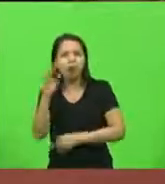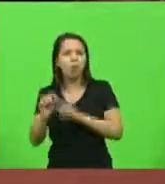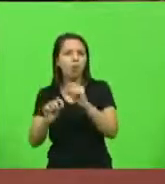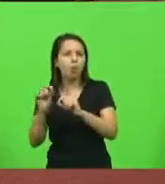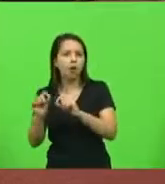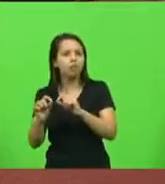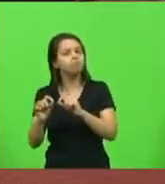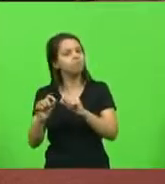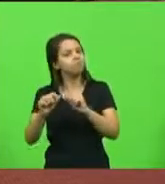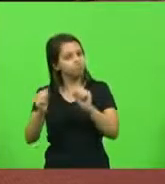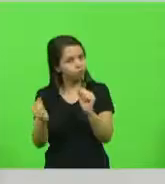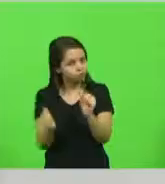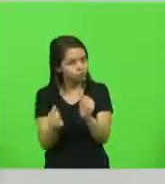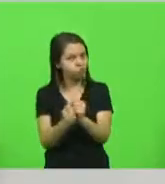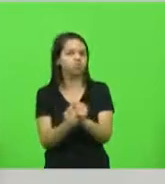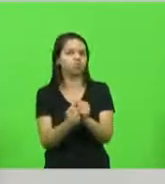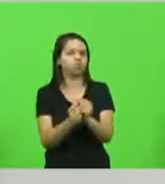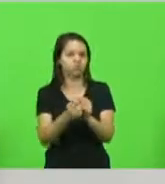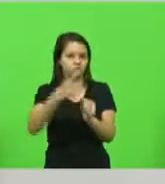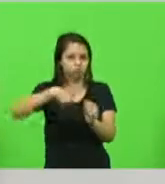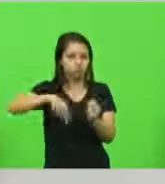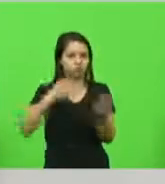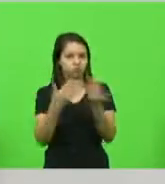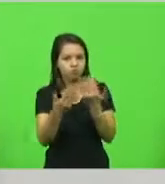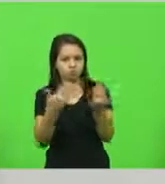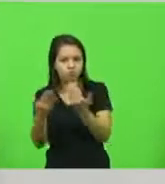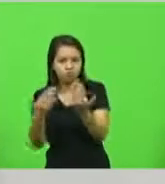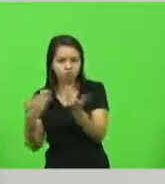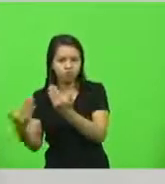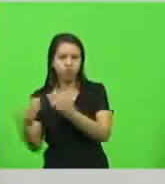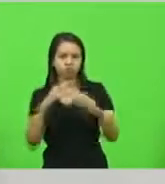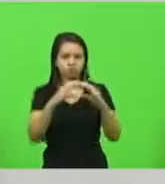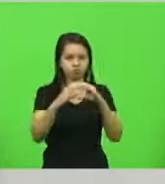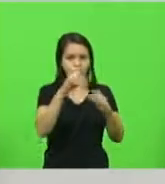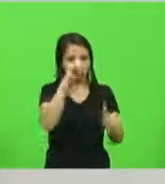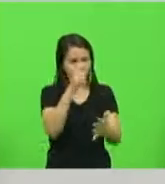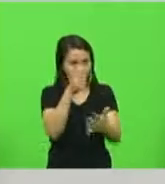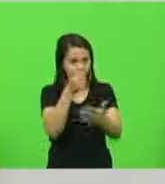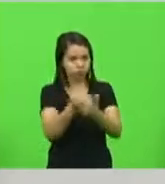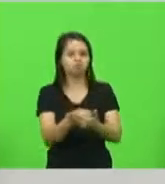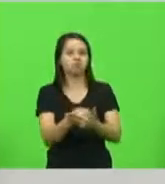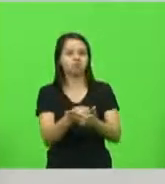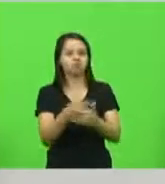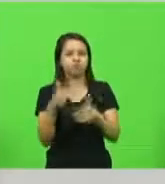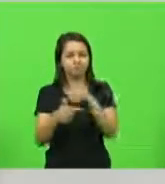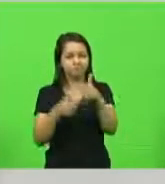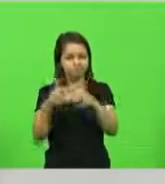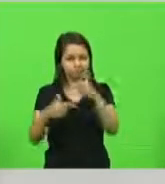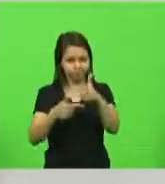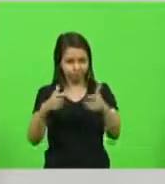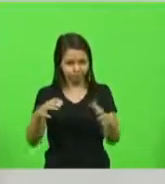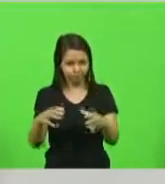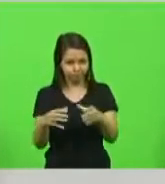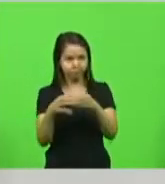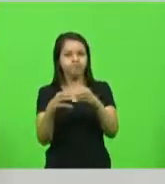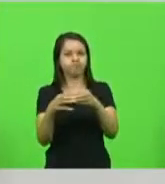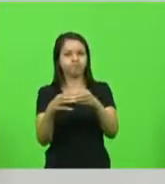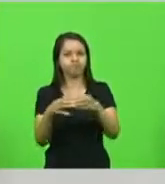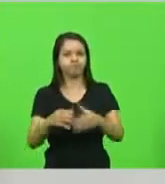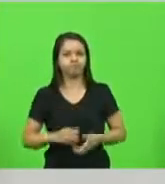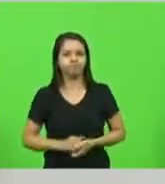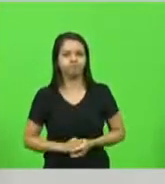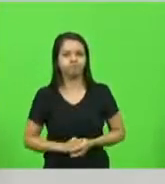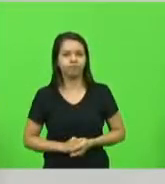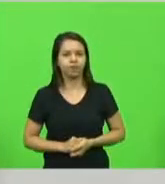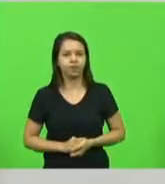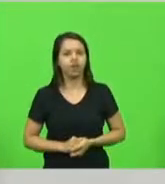juntos, com diálogo, conciliação e trabalho integrado. Esta é a